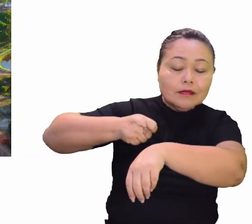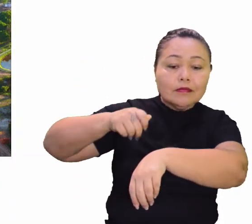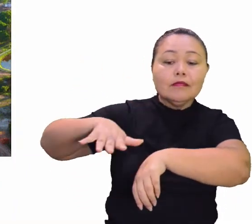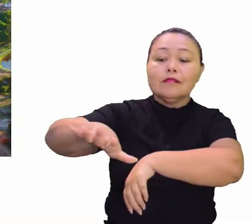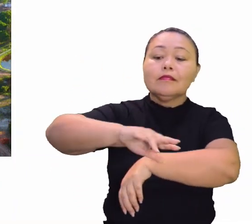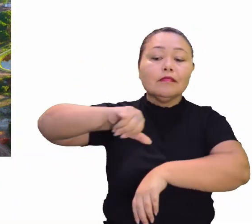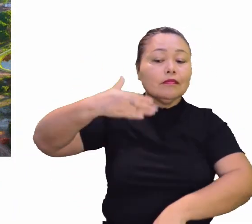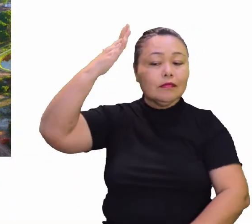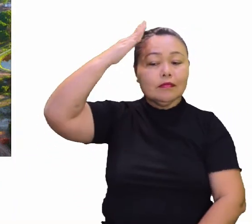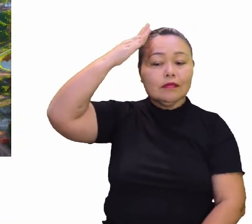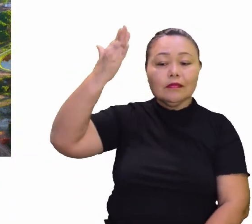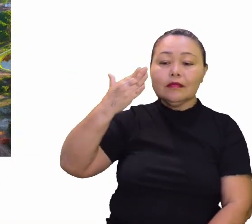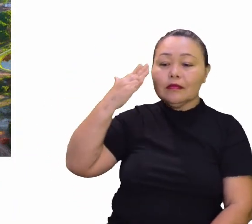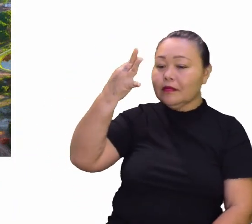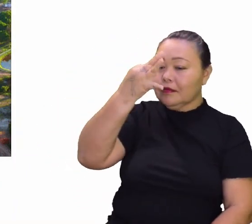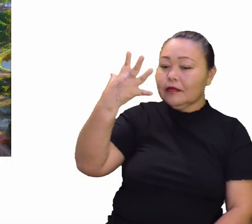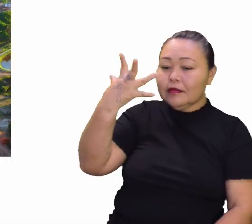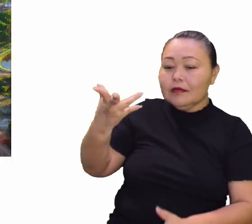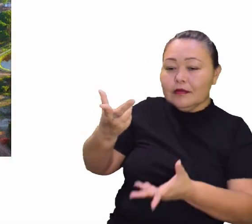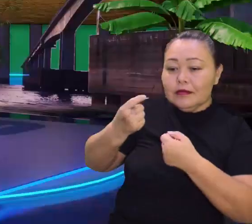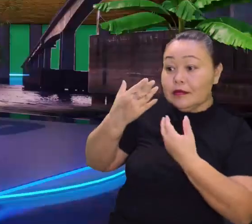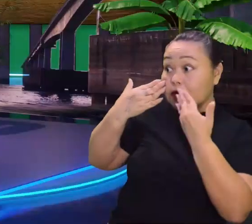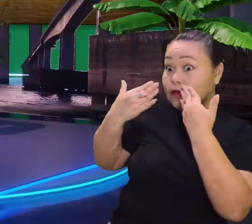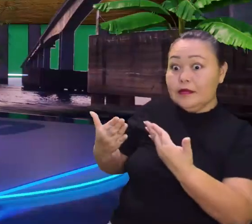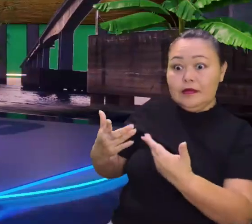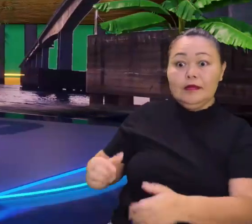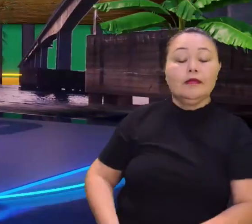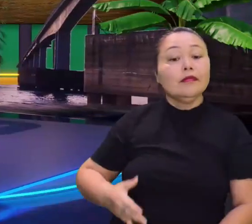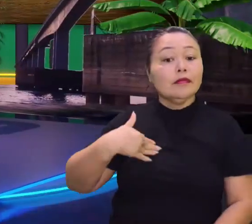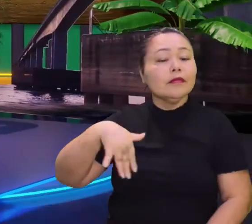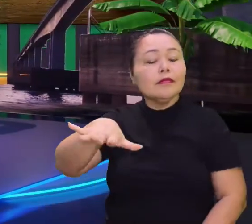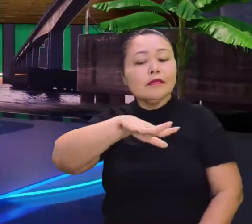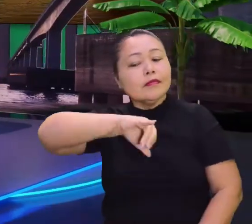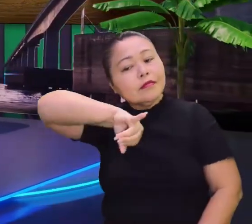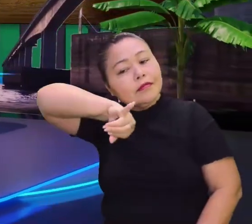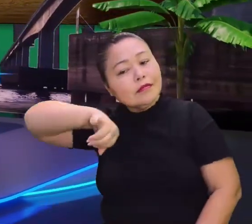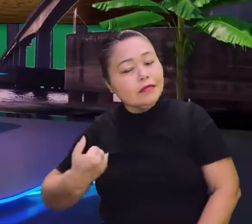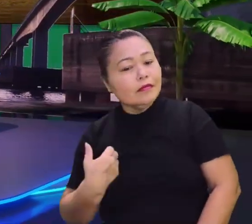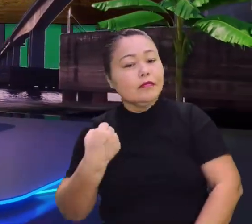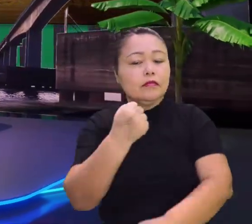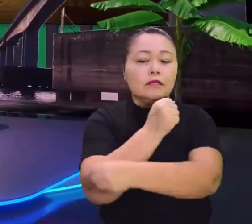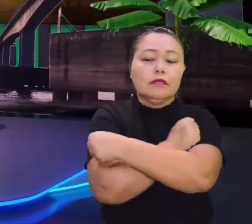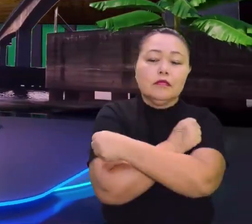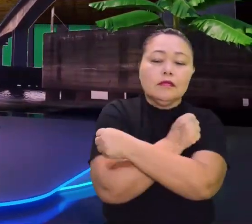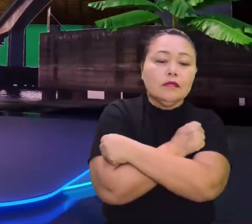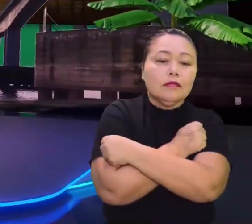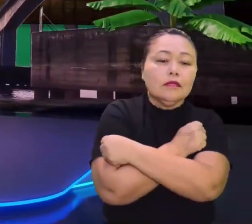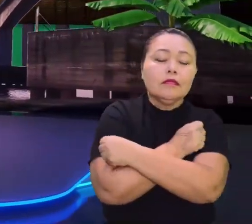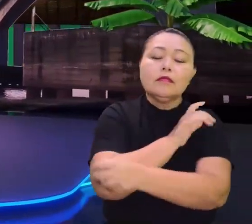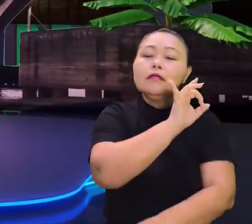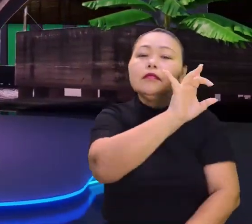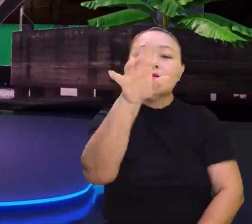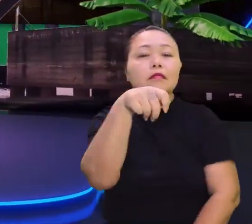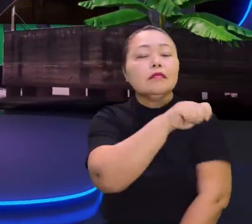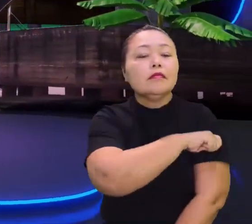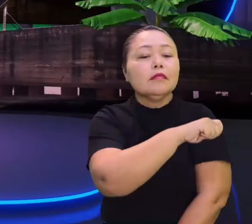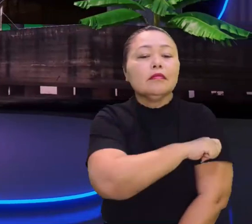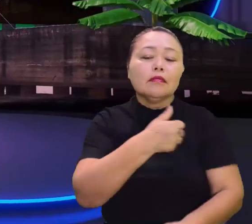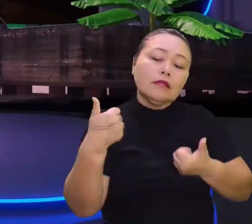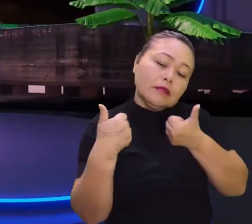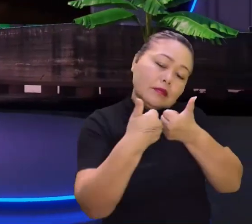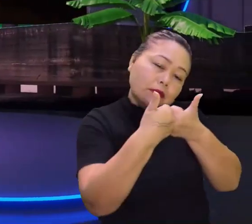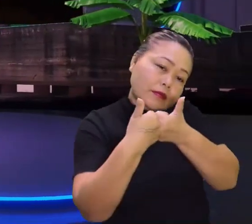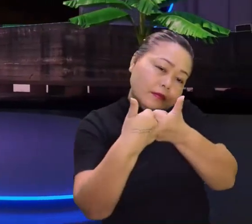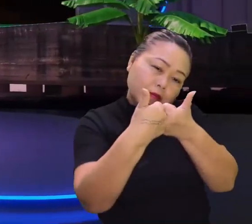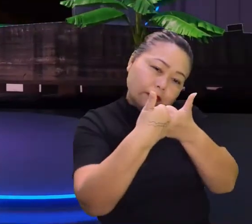linda, maravilhosa de se ver, né, Rogério? Muito bem, isso mesmo, galera. E aproveitando, um abraço para cada aluno que está